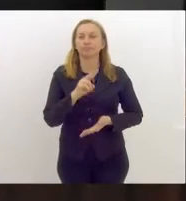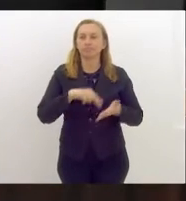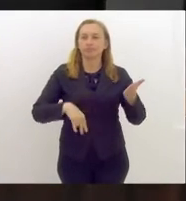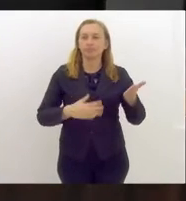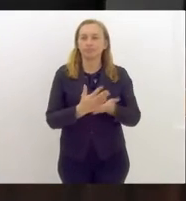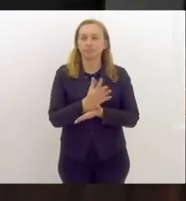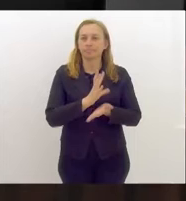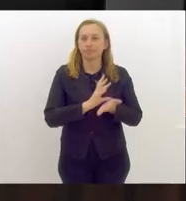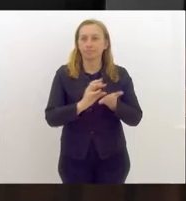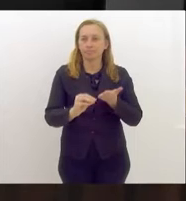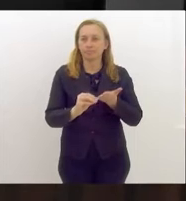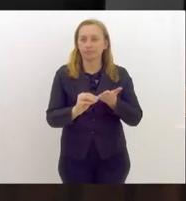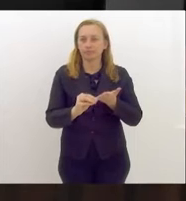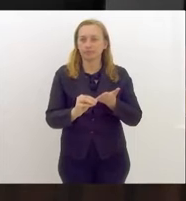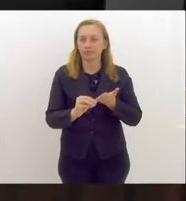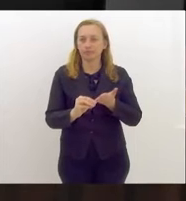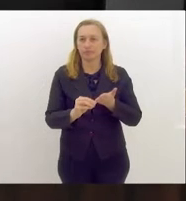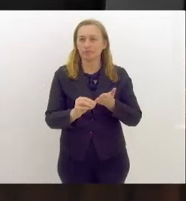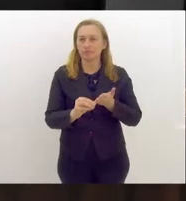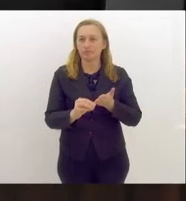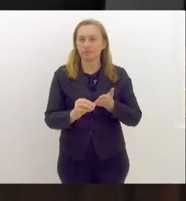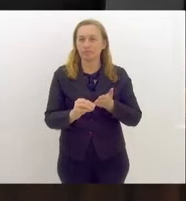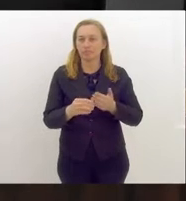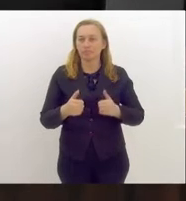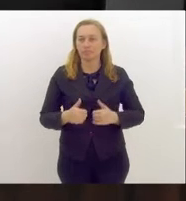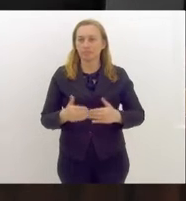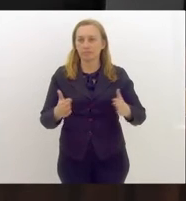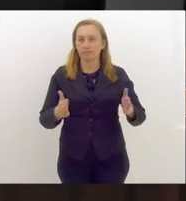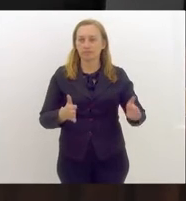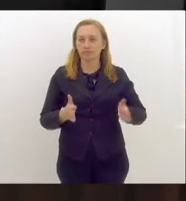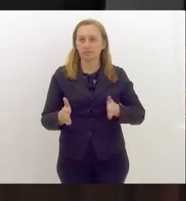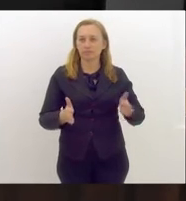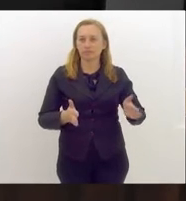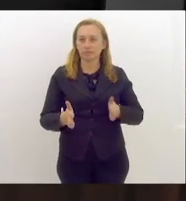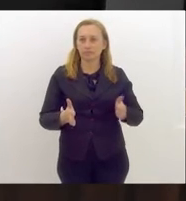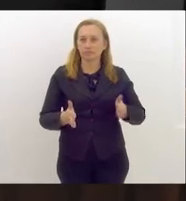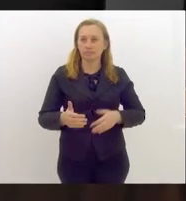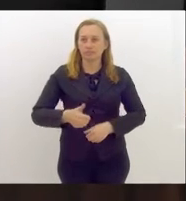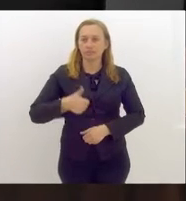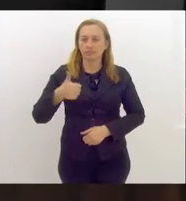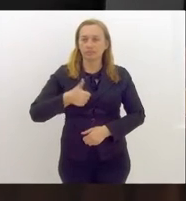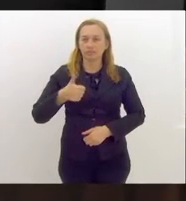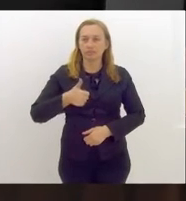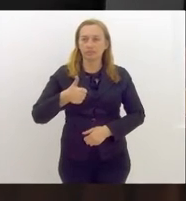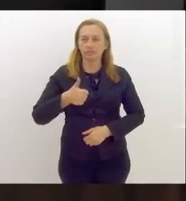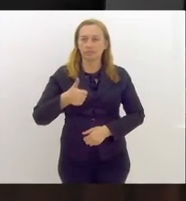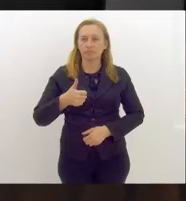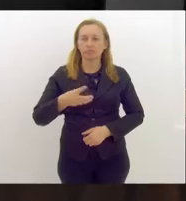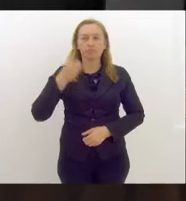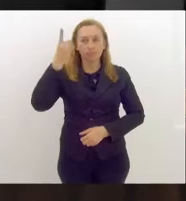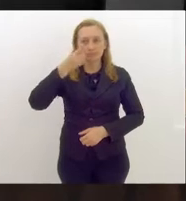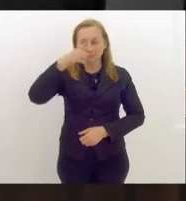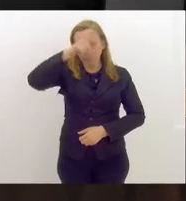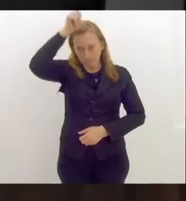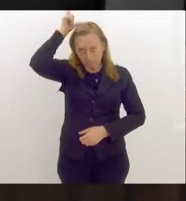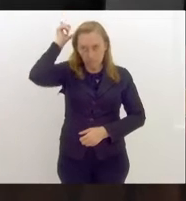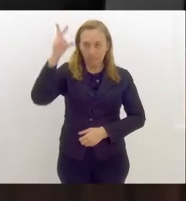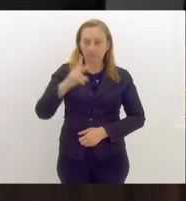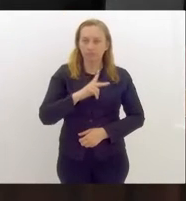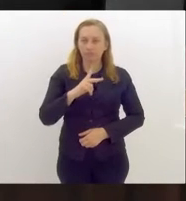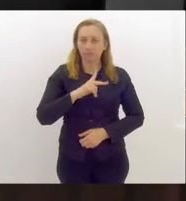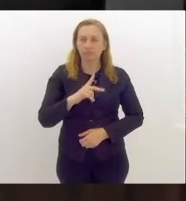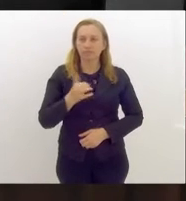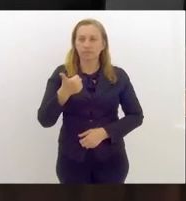lida e aprovada ata passa seu expediente Inicial o primeiro orador escrito é o próprio Deputado Municipal